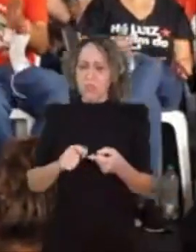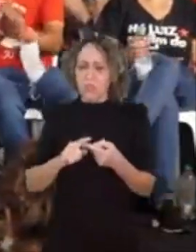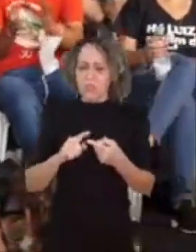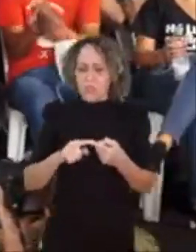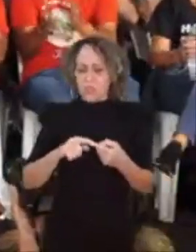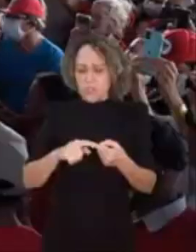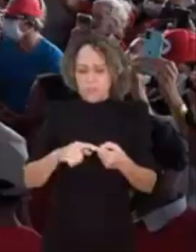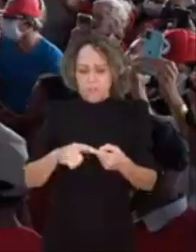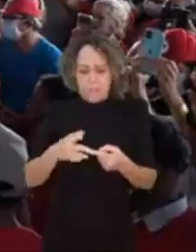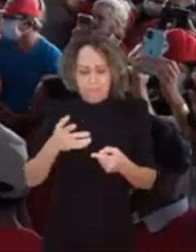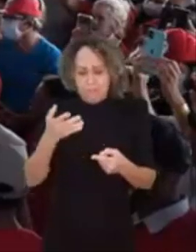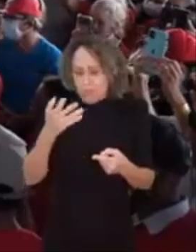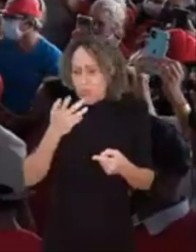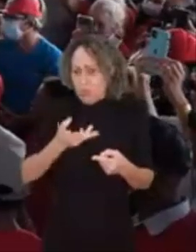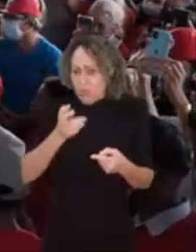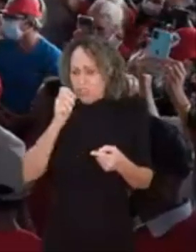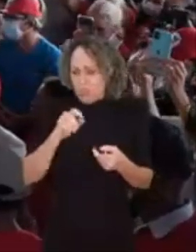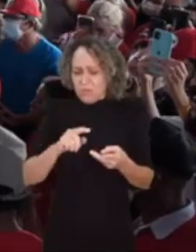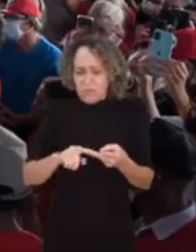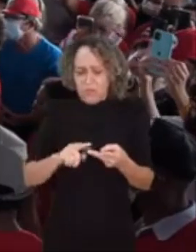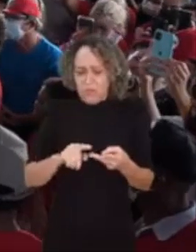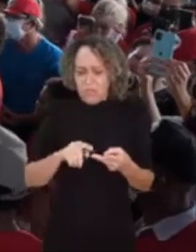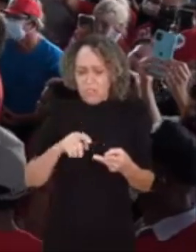forma que teve um